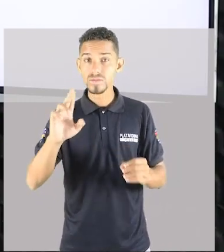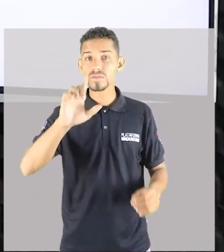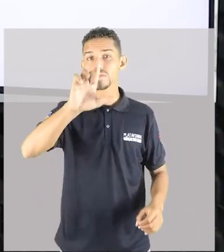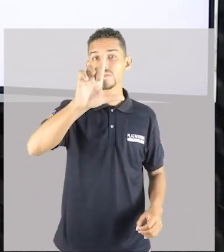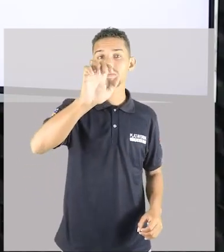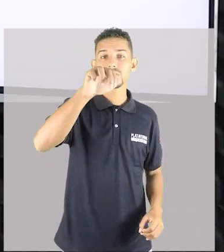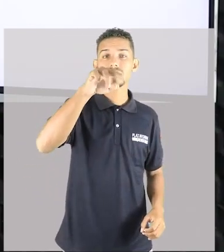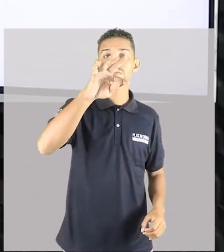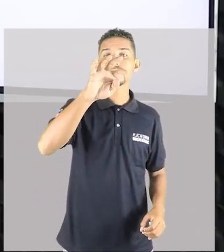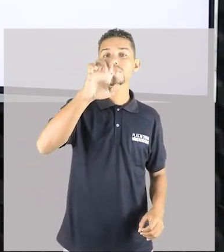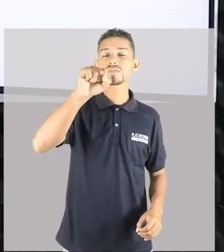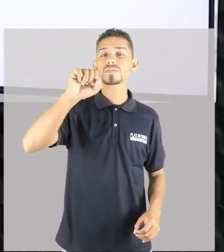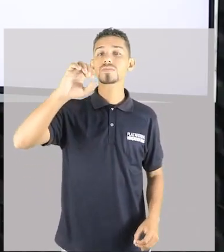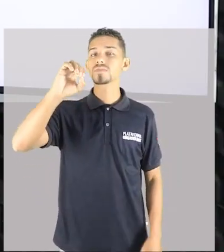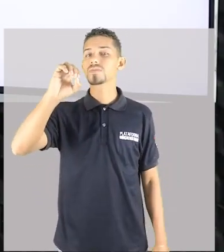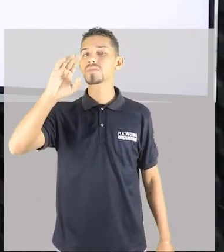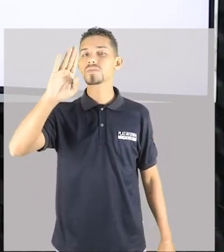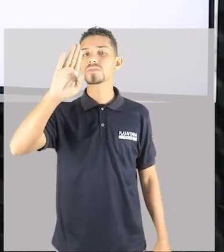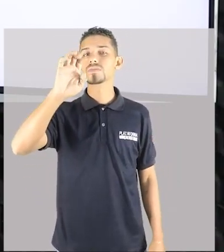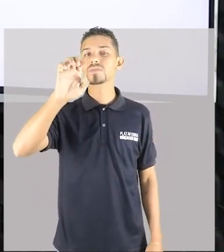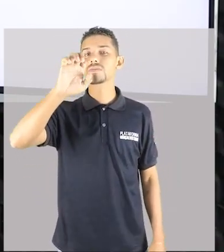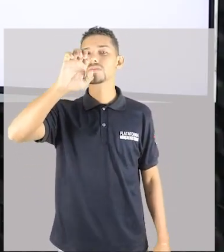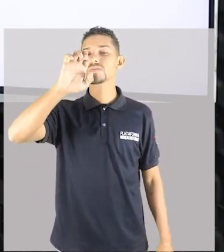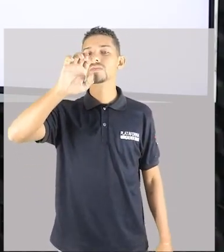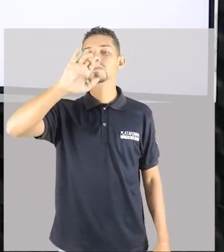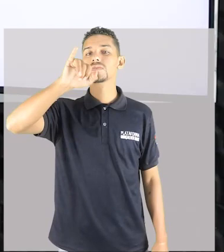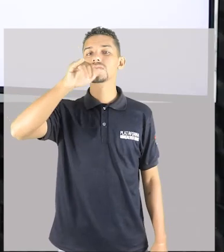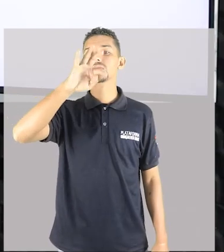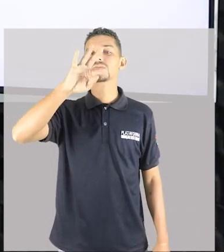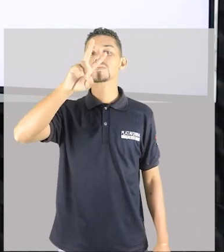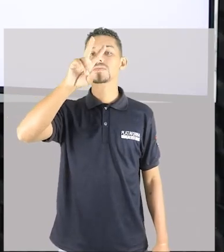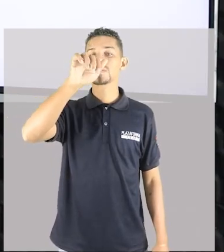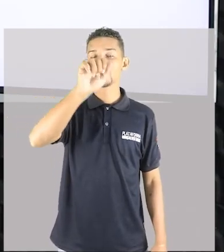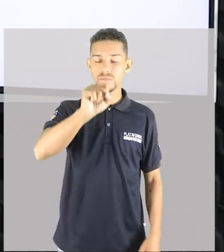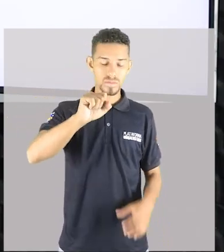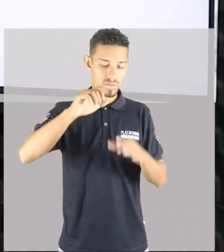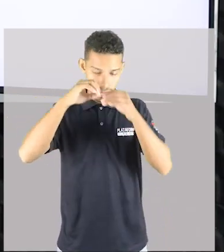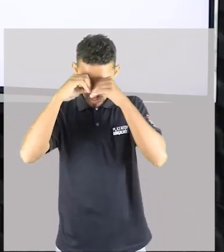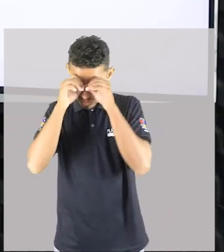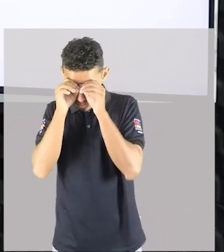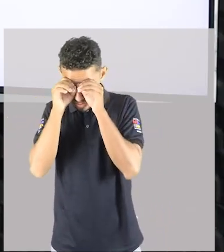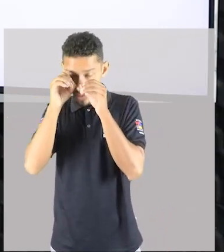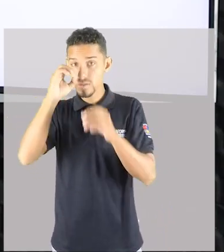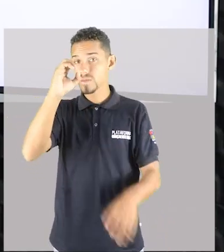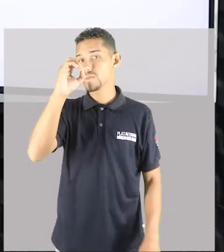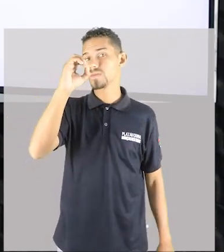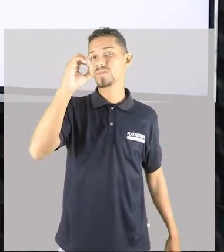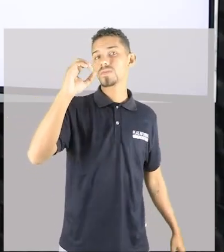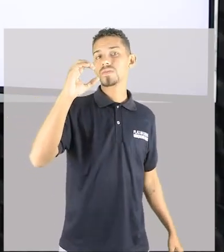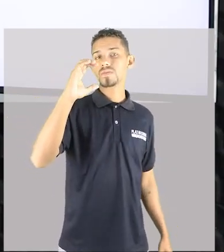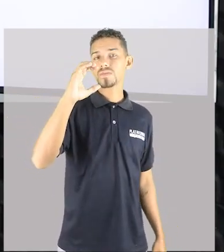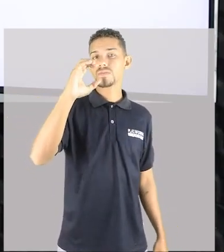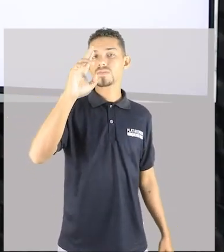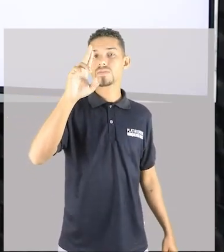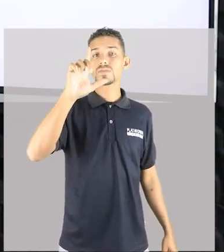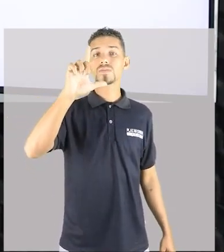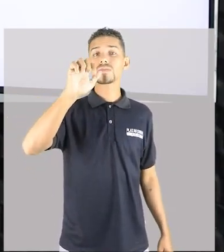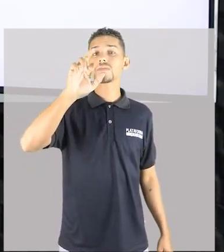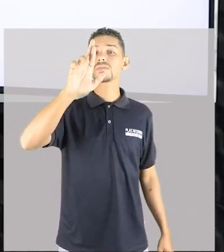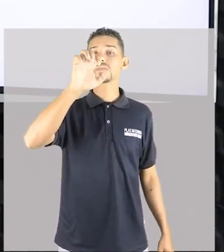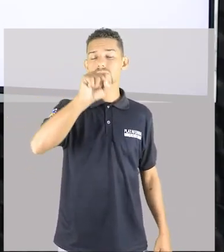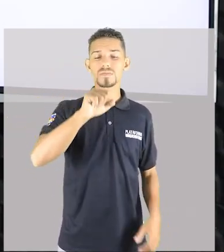lentes objetivas. E as que ficam mais próximas do olho humano são chamadas de lentes oculares. Então eu tenho as oculares e as